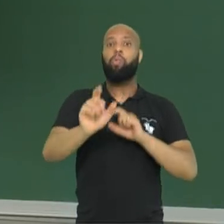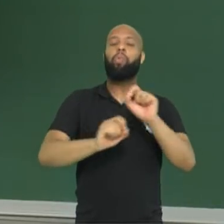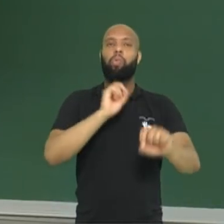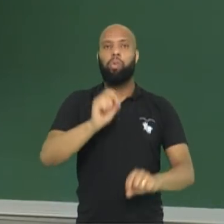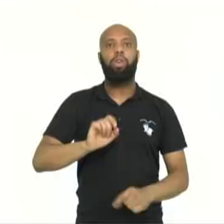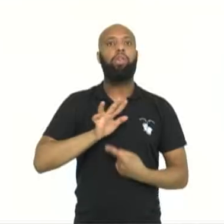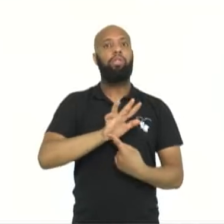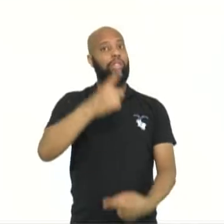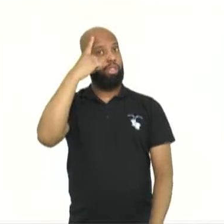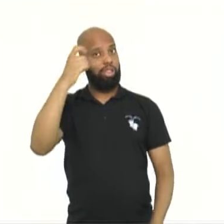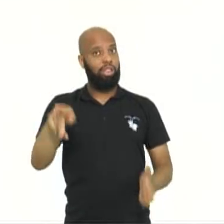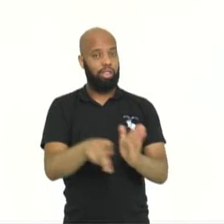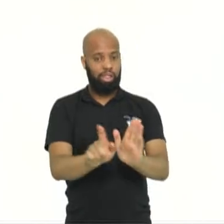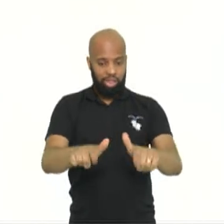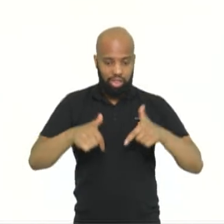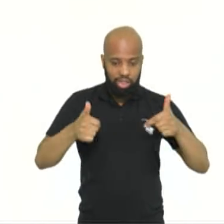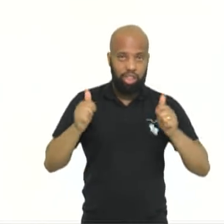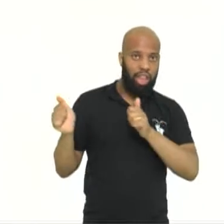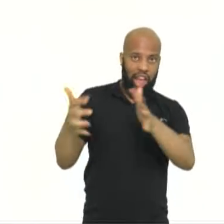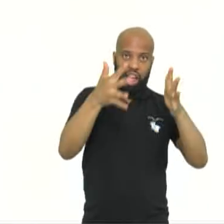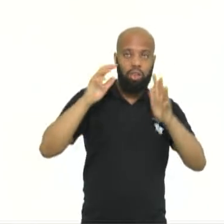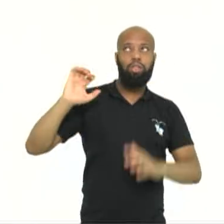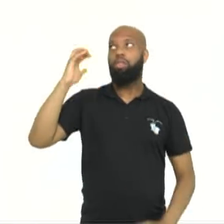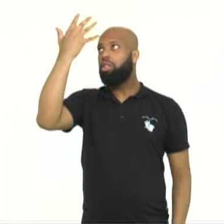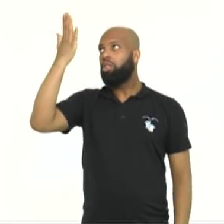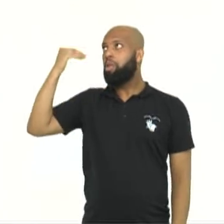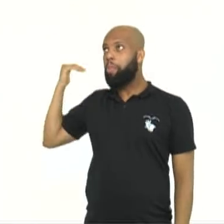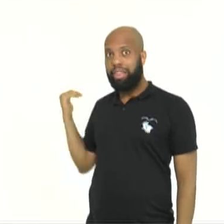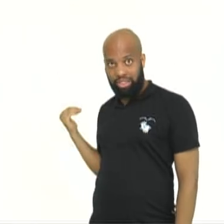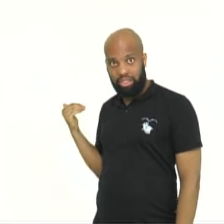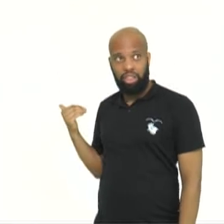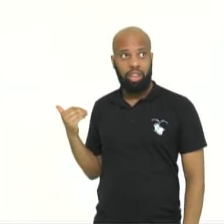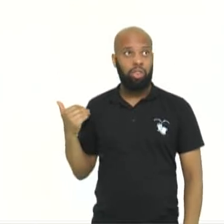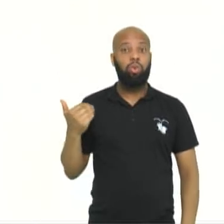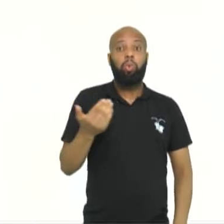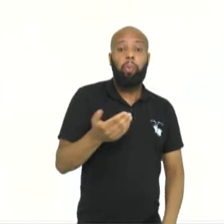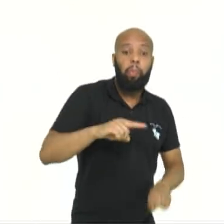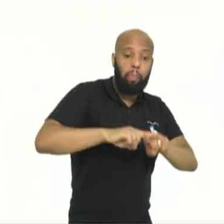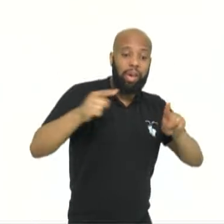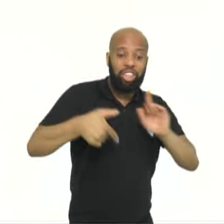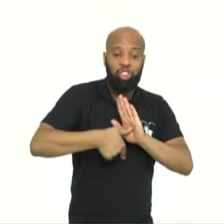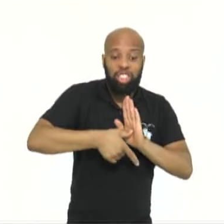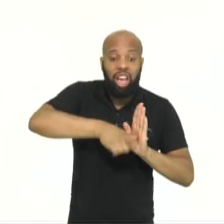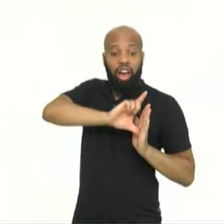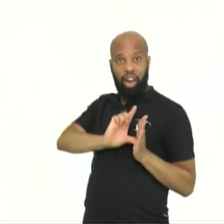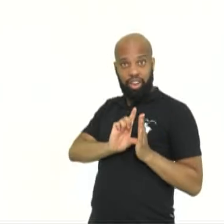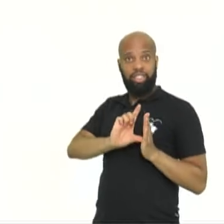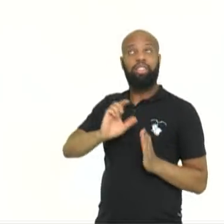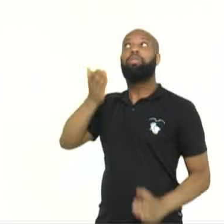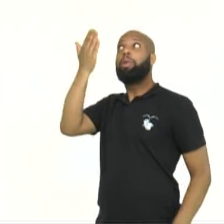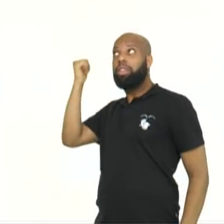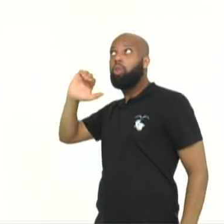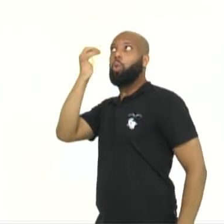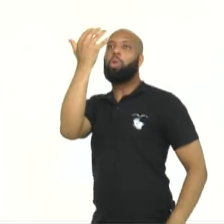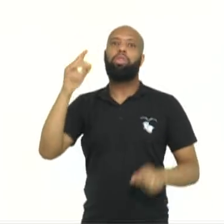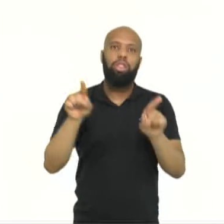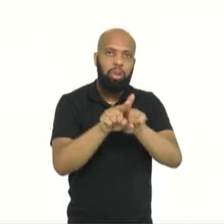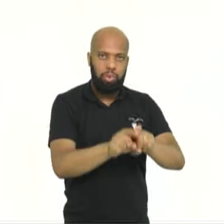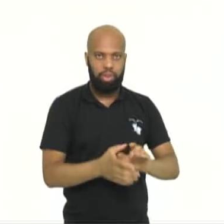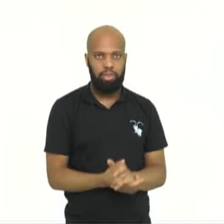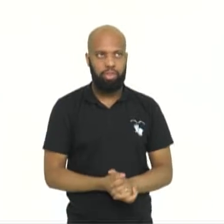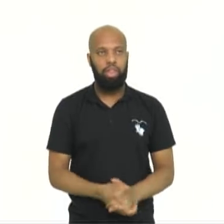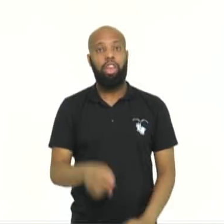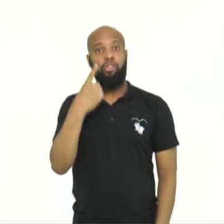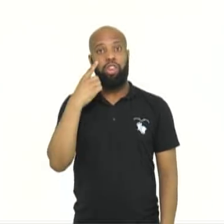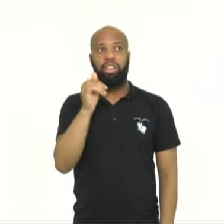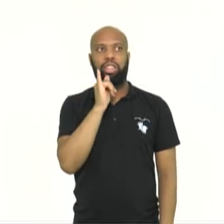A ideia de uma ação ocorrida no passado e anterior a outra ação também passada, certo? E